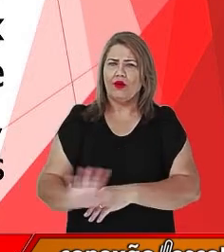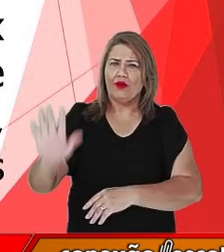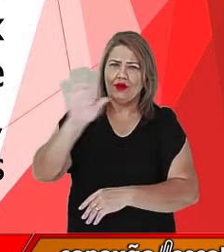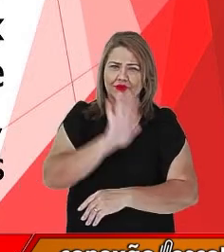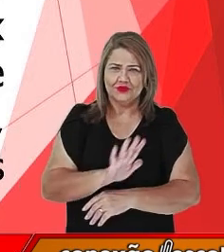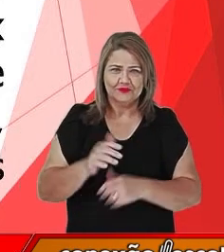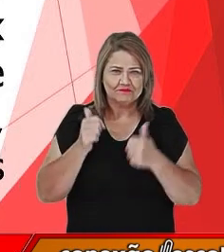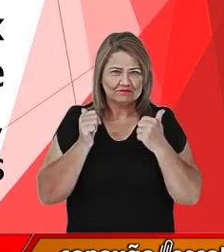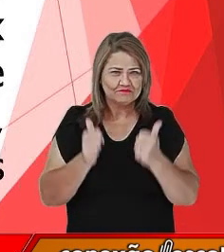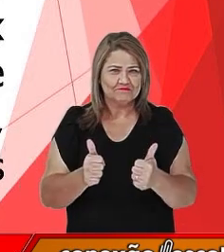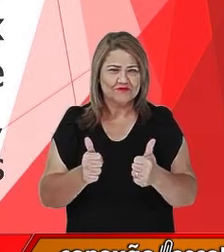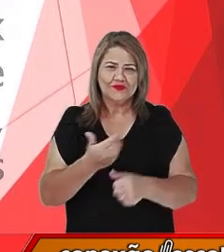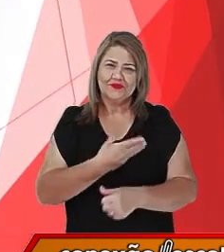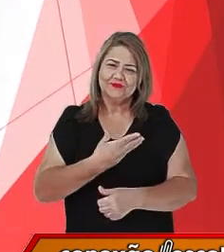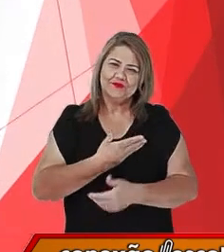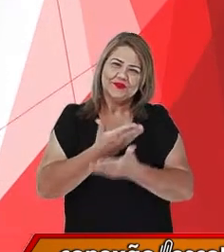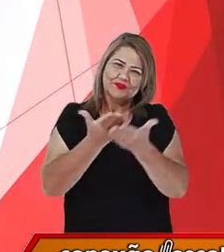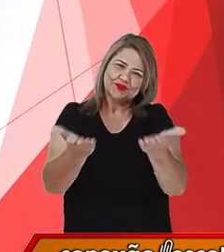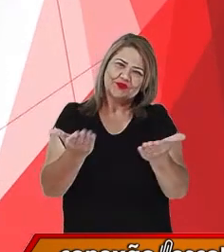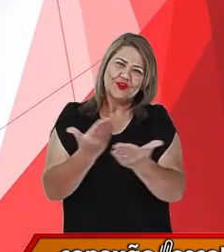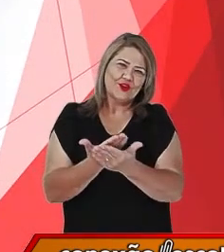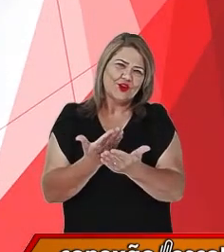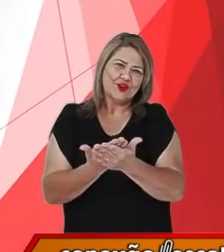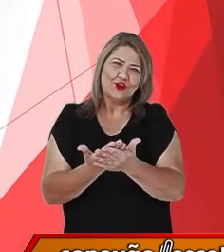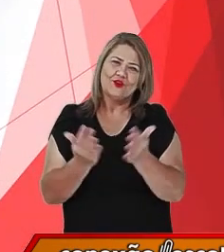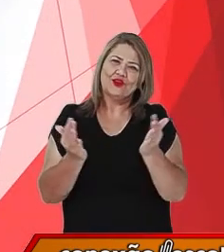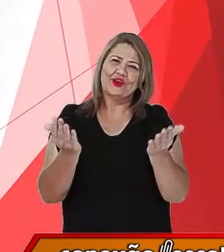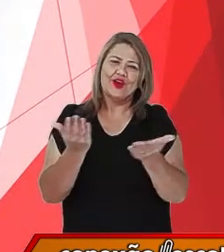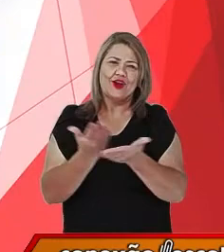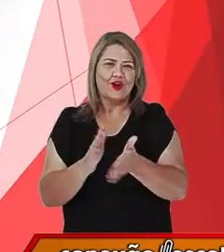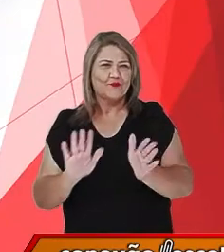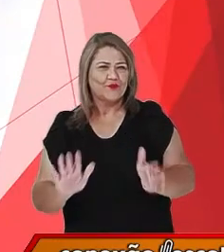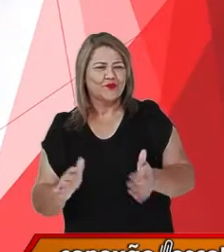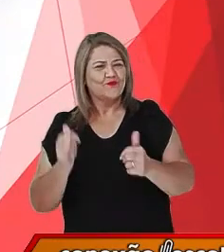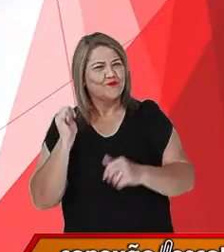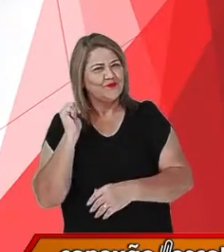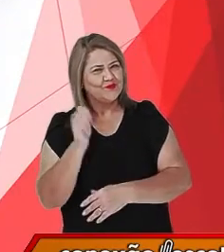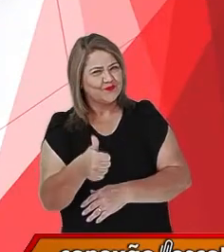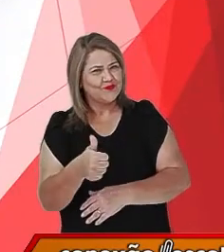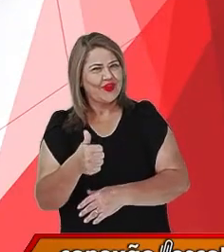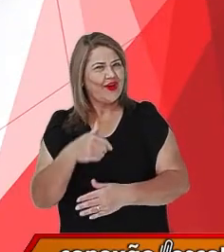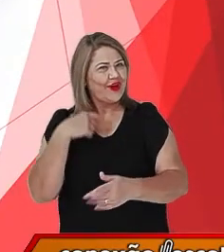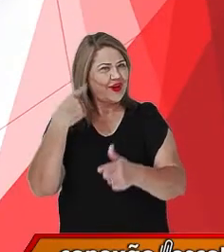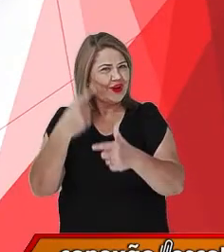estado, beleza? Amigão, nossa aula de hoje fica por aqui. Valeu